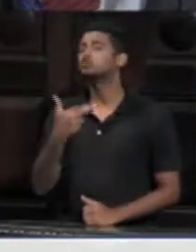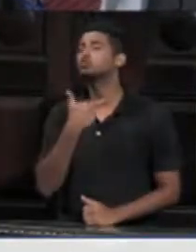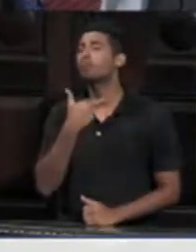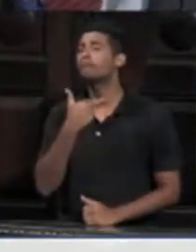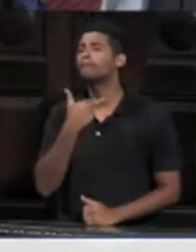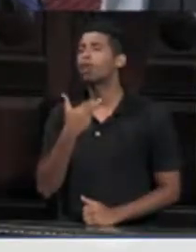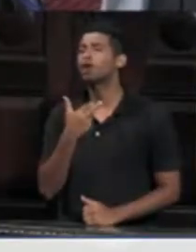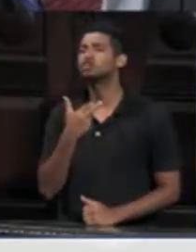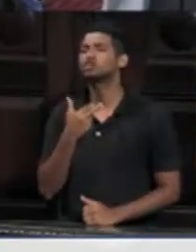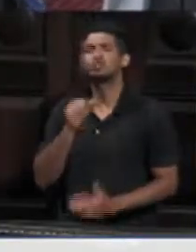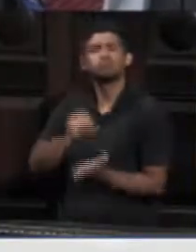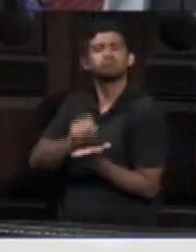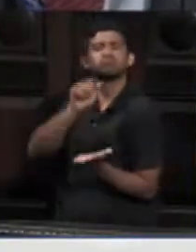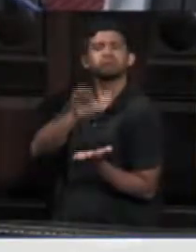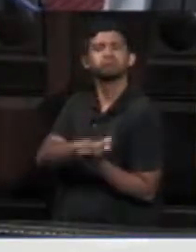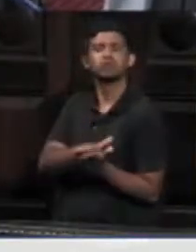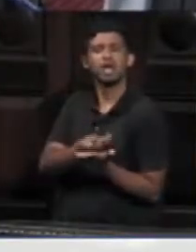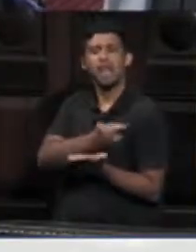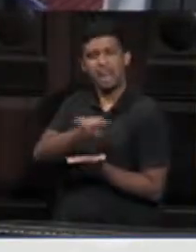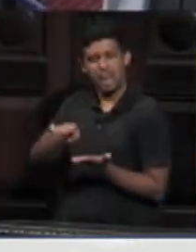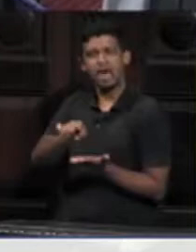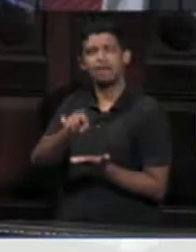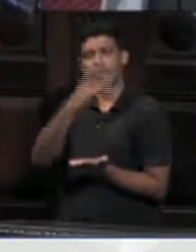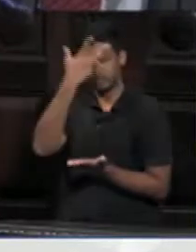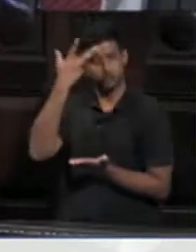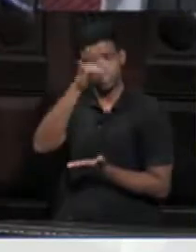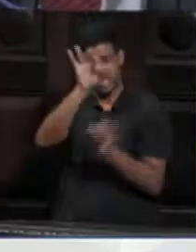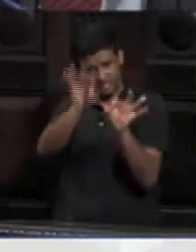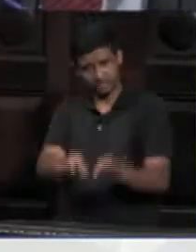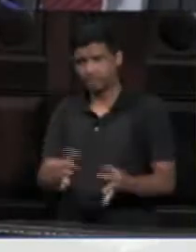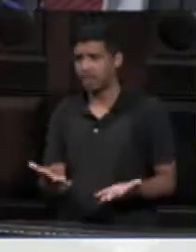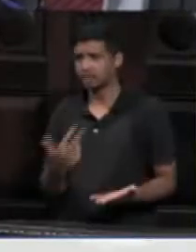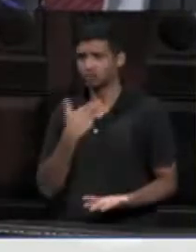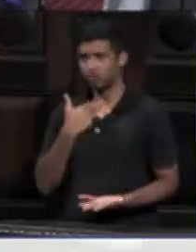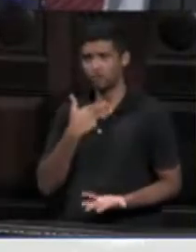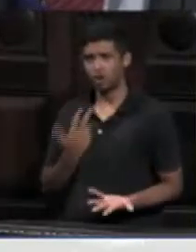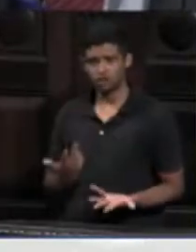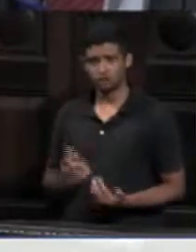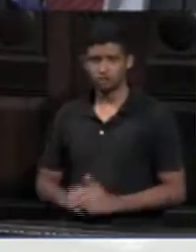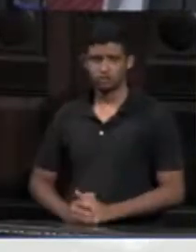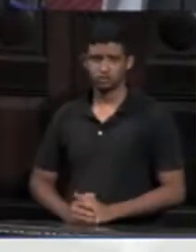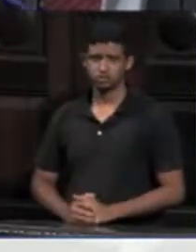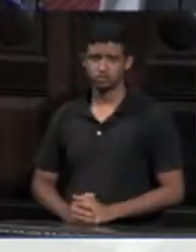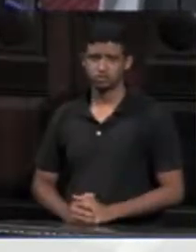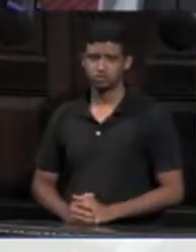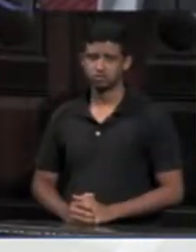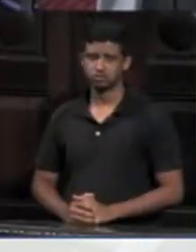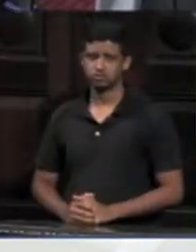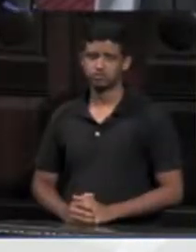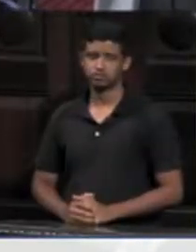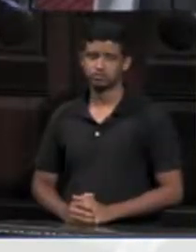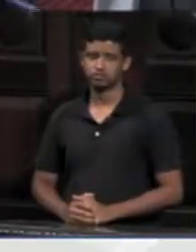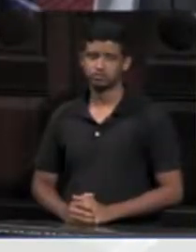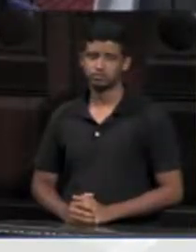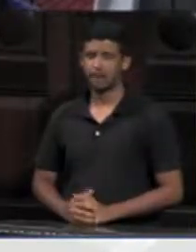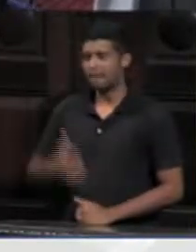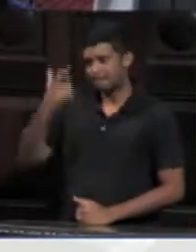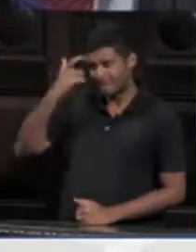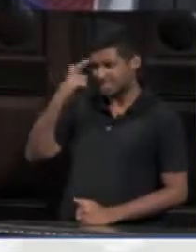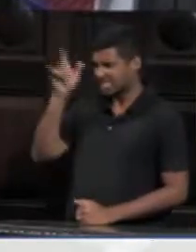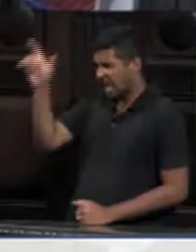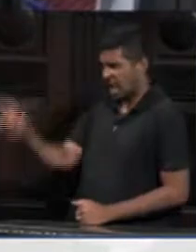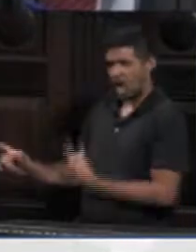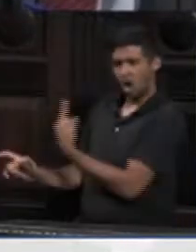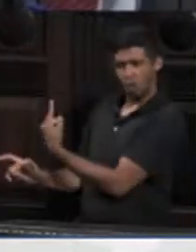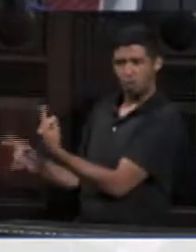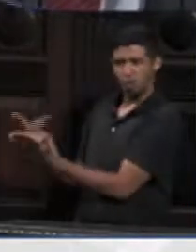penalizar o bom produtor, você não pode penalizar o bom produtor pelo mau produtor. Essa coisa dos